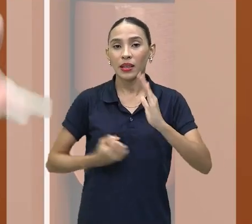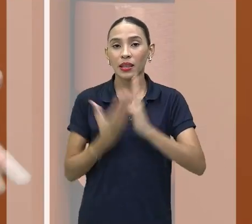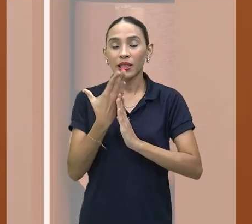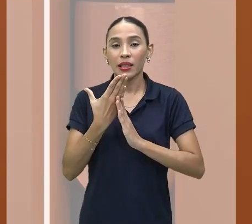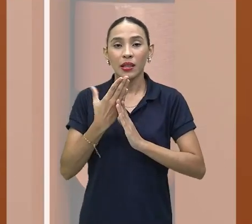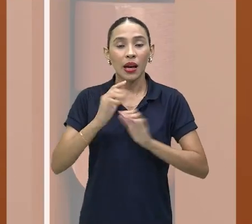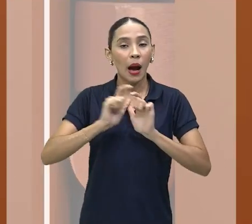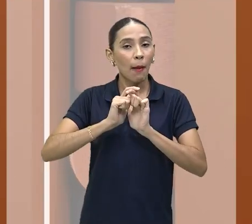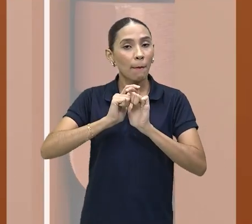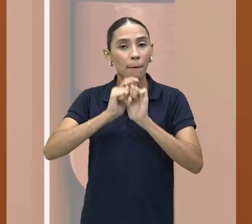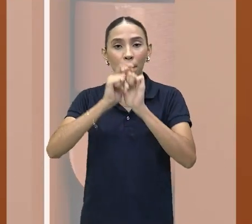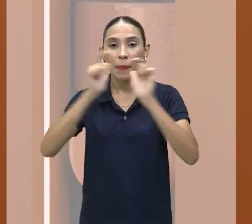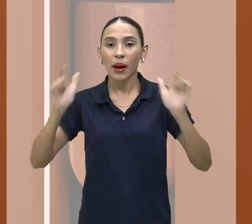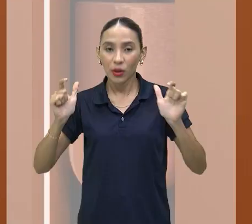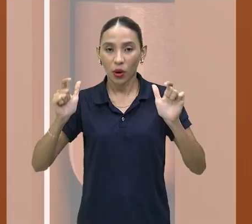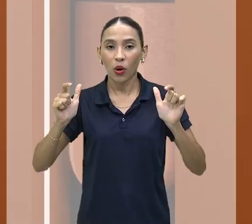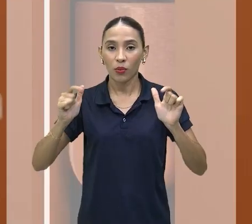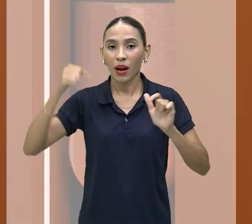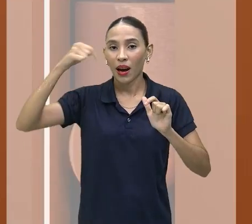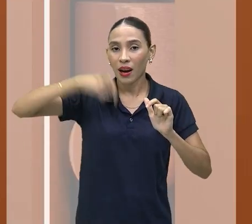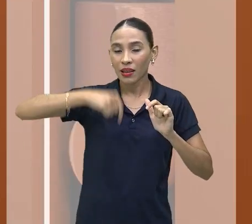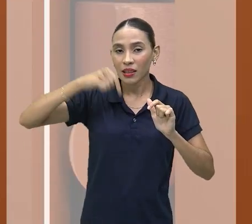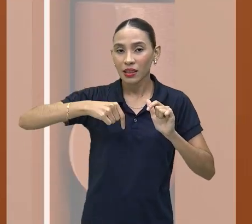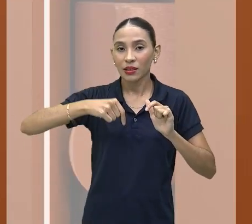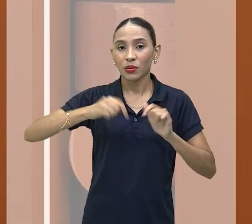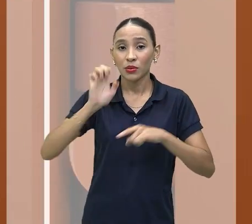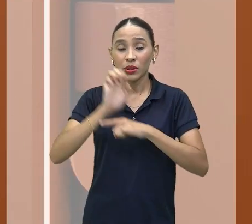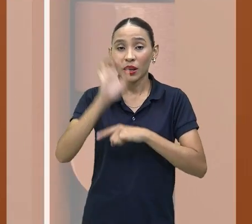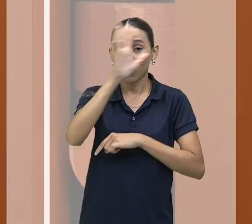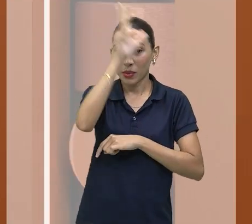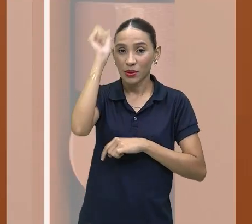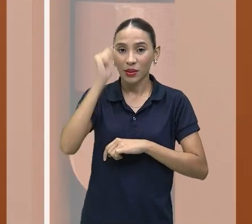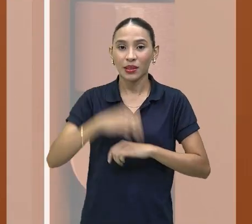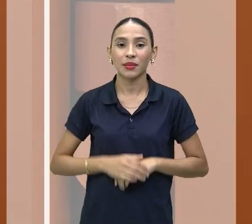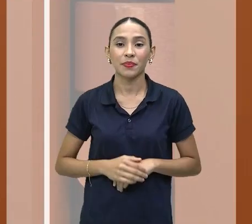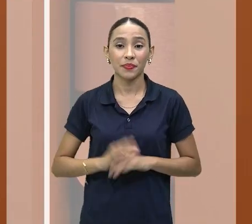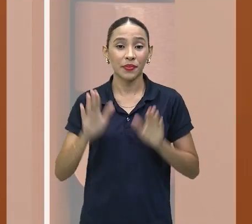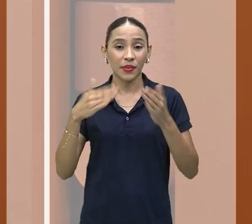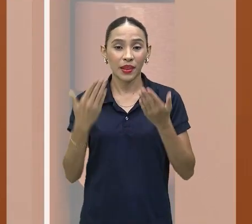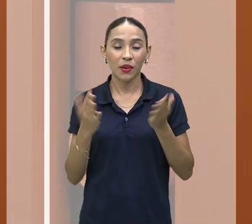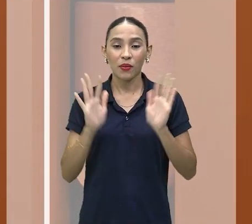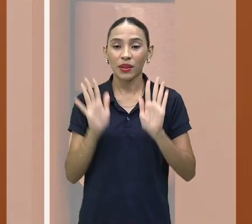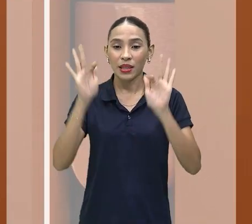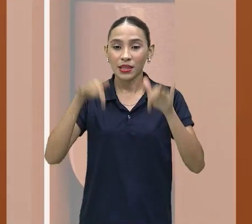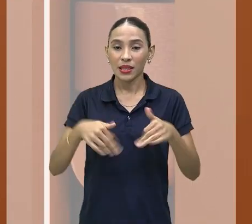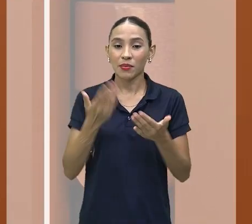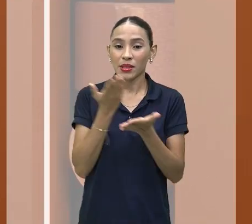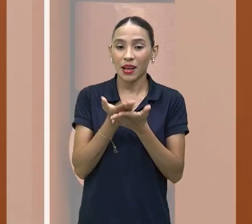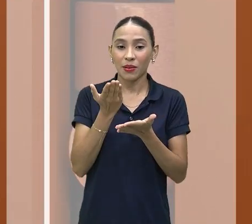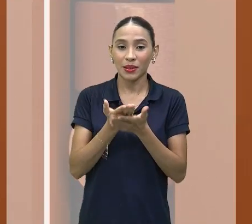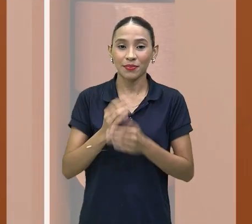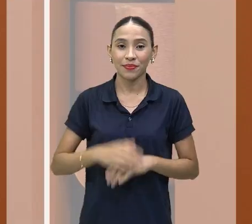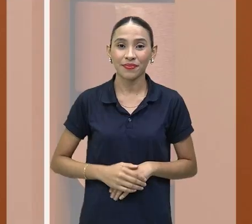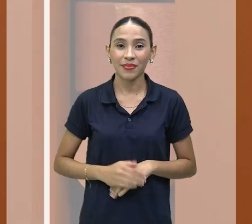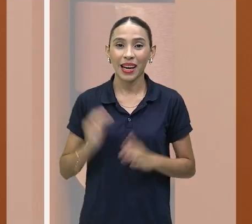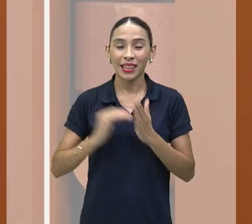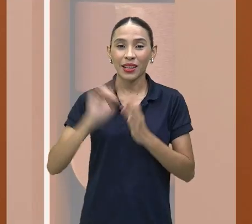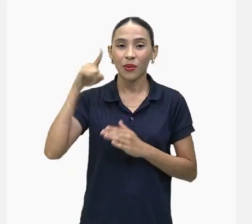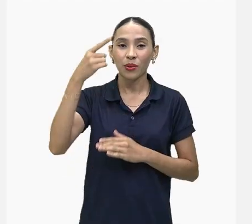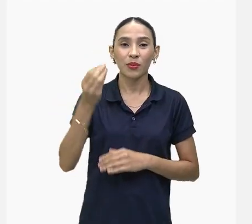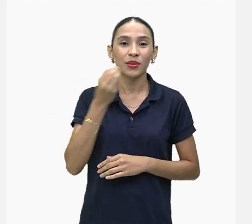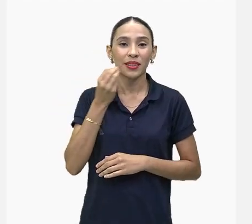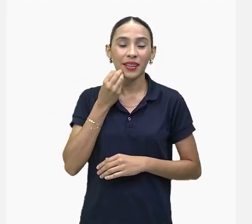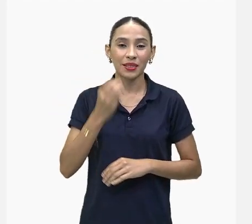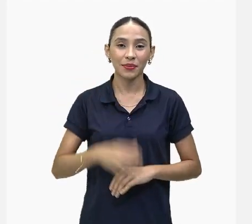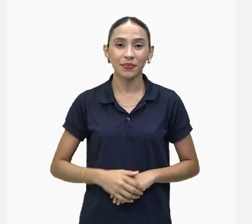maior bacia hidrográfica do mundo, a Bacia Amazônica. Bem, assim finalizamos a nossa aula. Até a próxima!